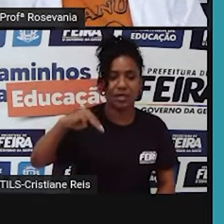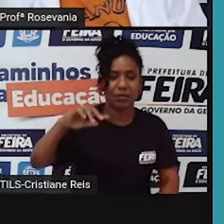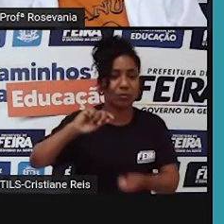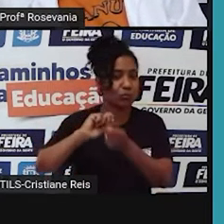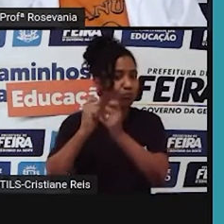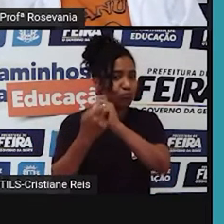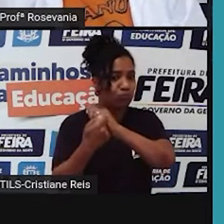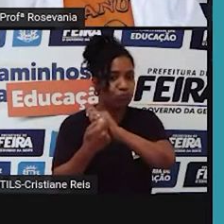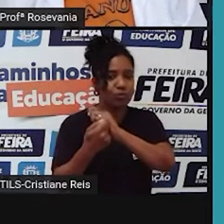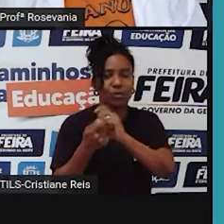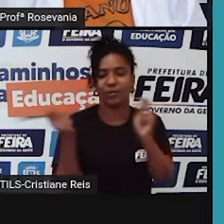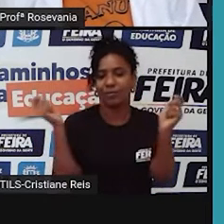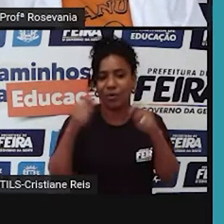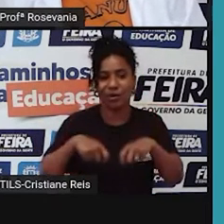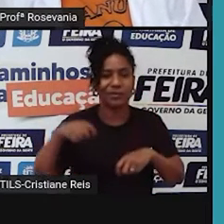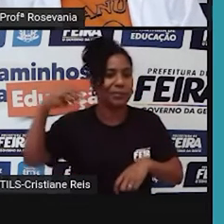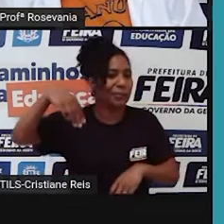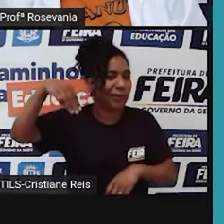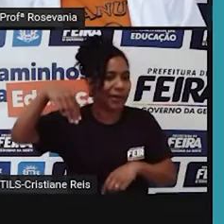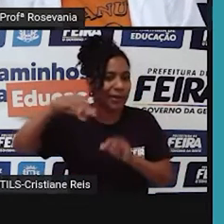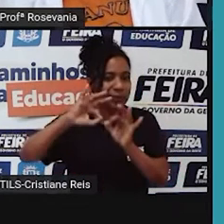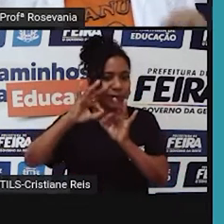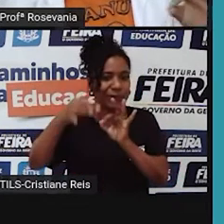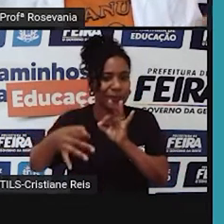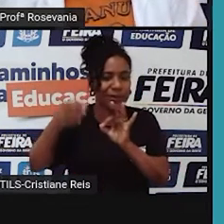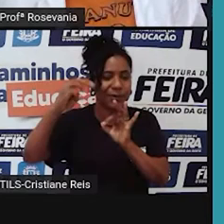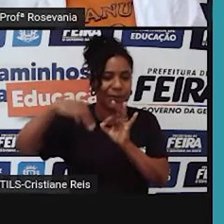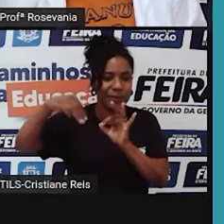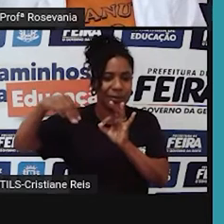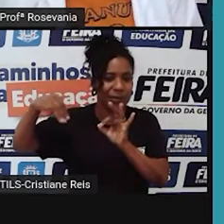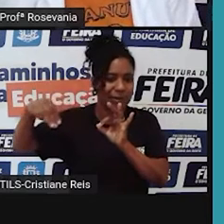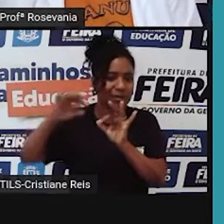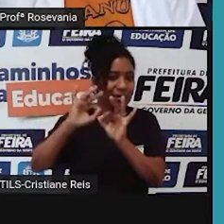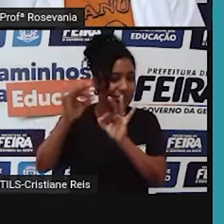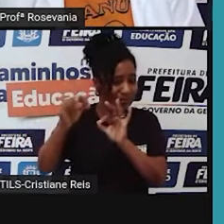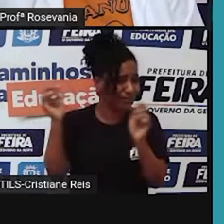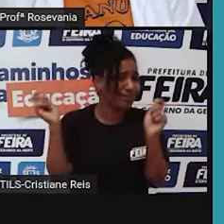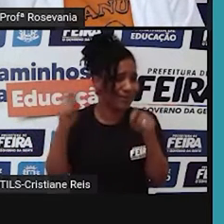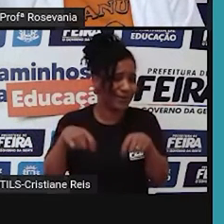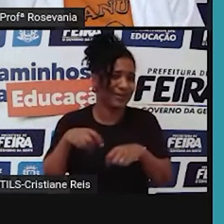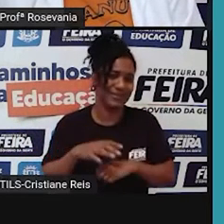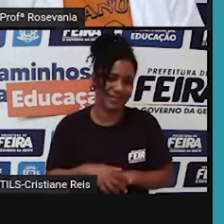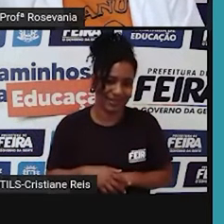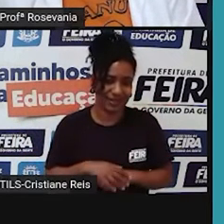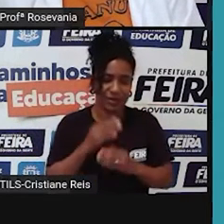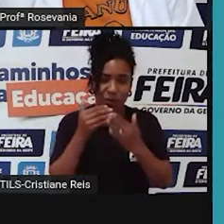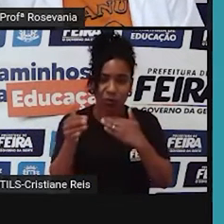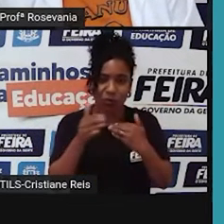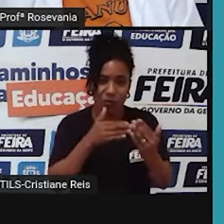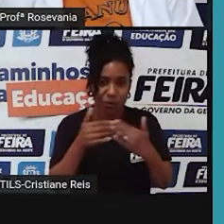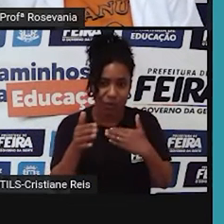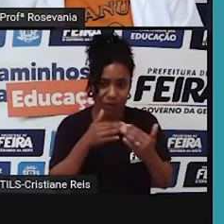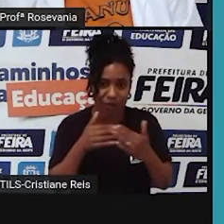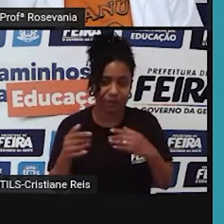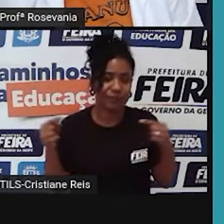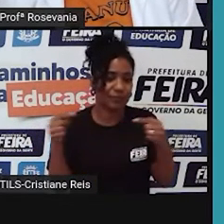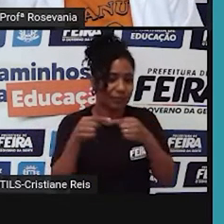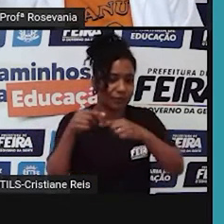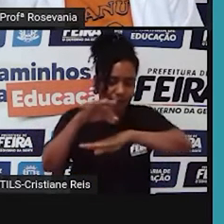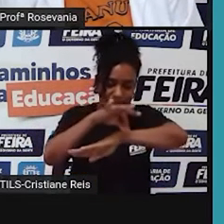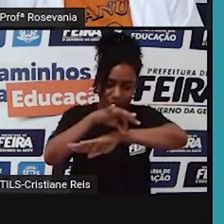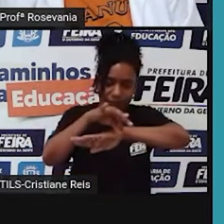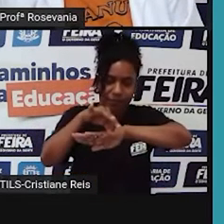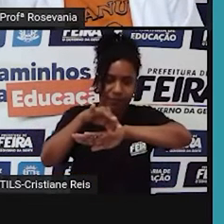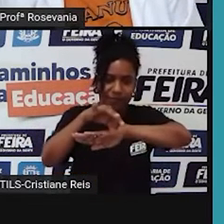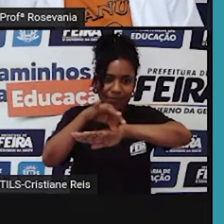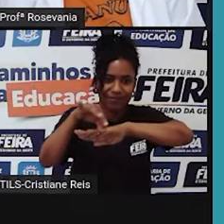posso falar de metro, posso falar de milímetro, não importa. O que importa é que tem que estar representado aqui qual